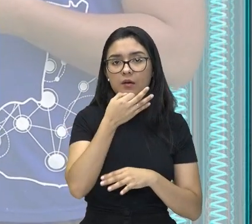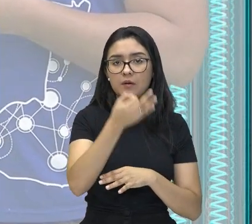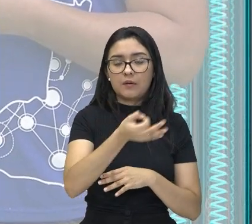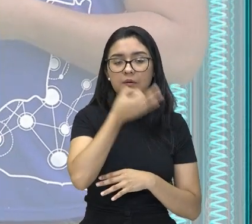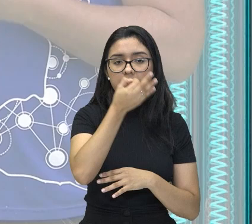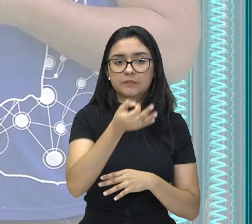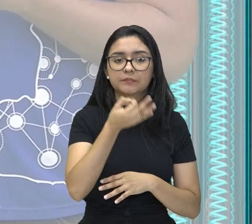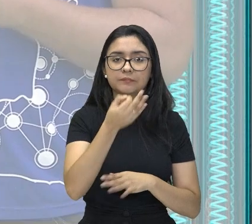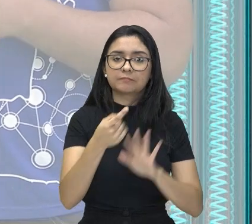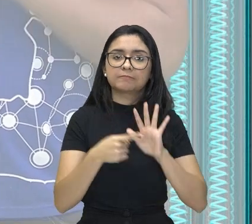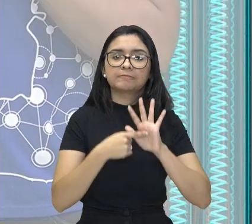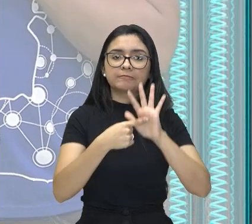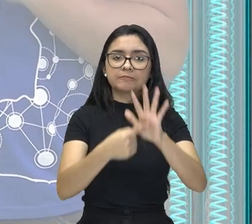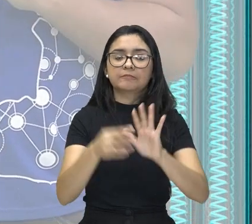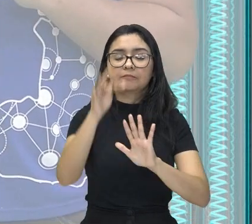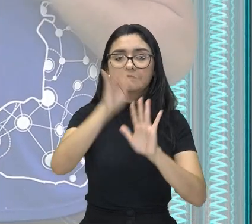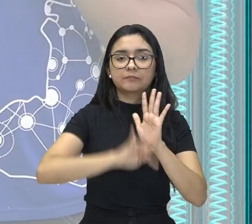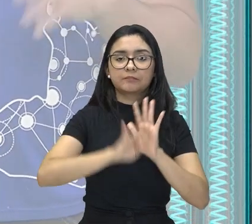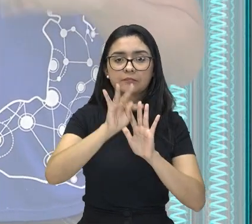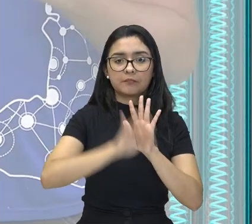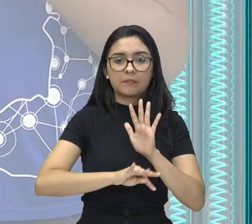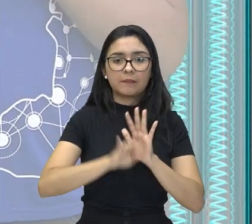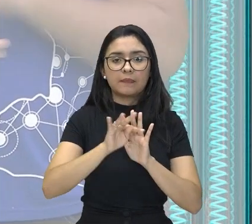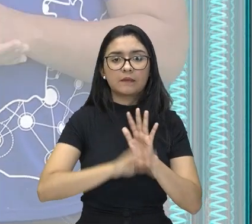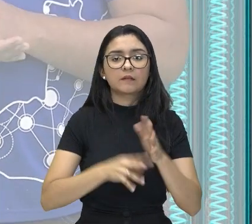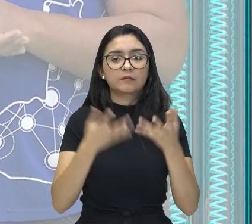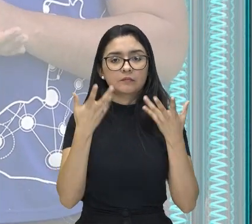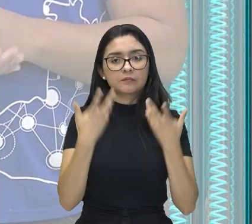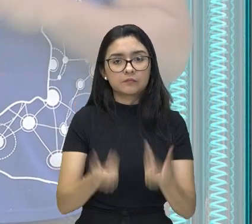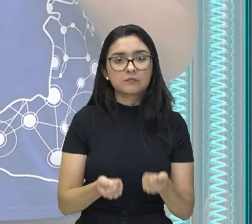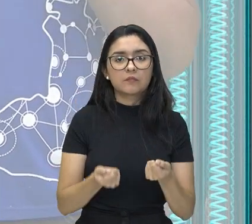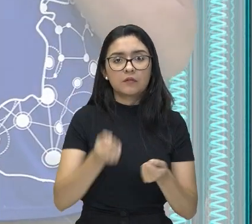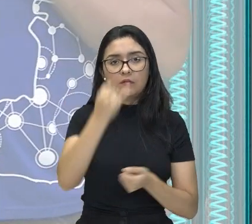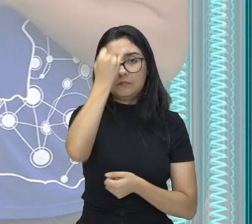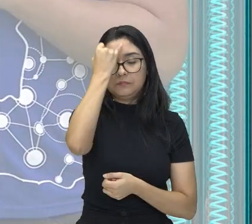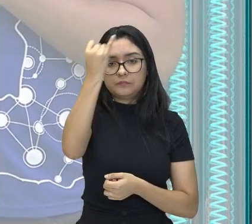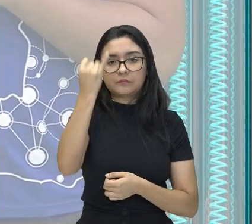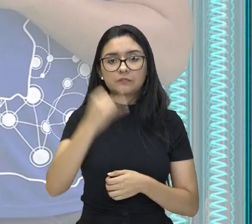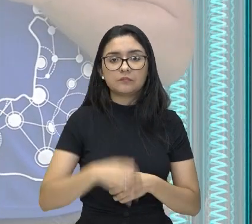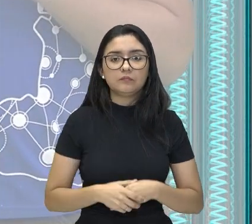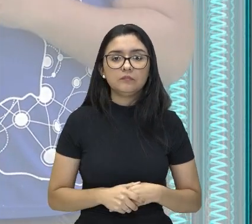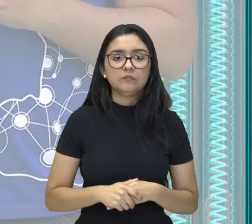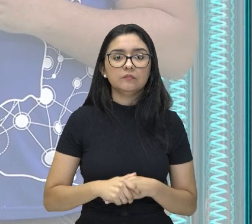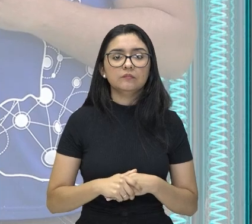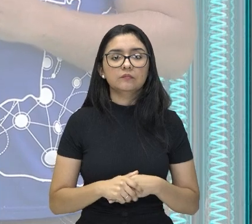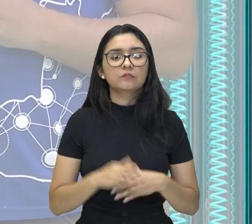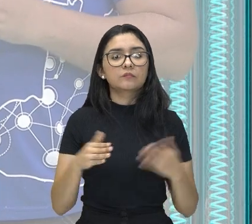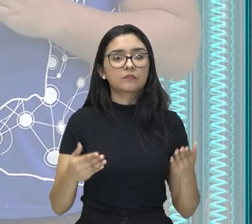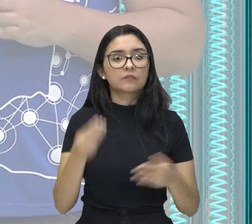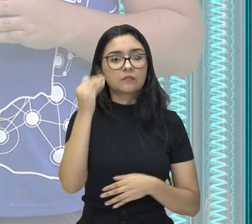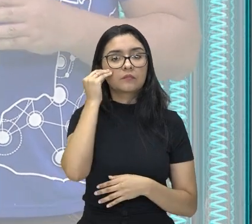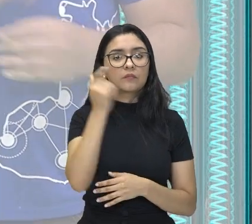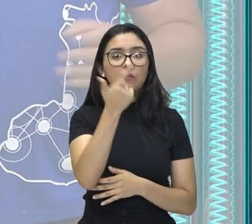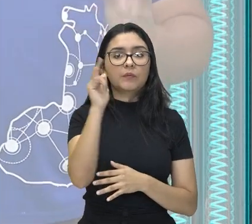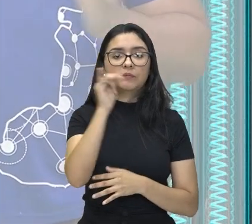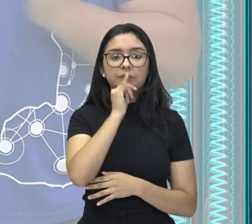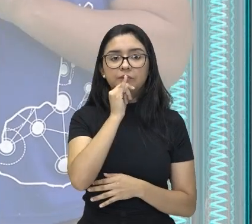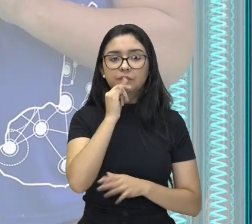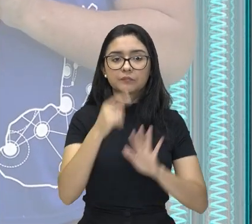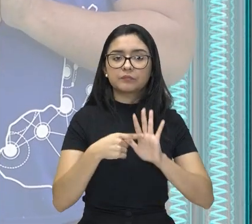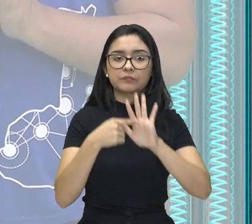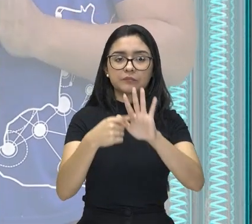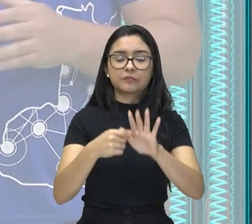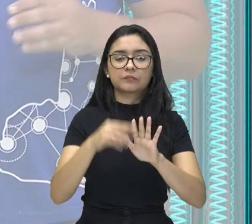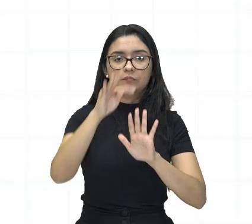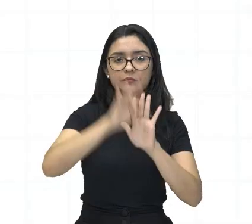que marcam para a gente no texto exatamente a aceitação de uma ideia. Vamos observar mais um exemplo, colocando aí o nosso